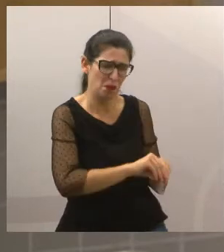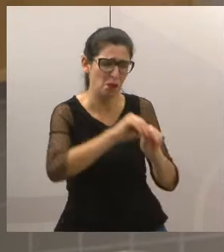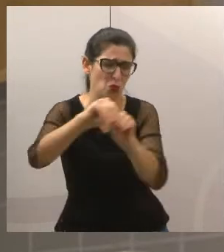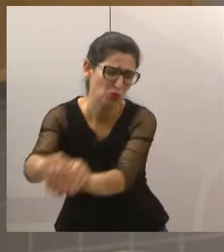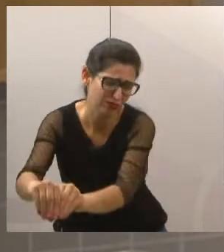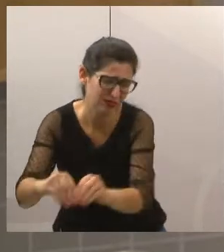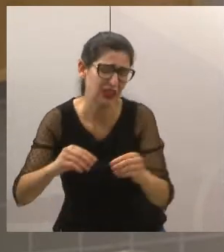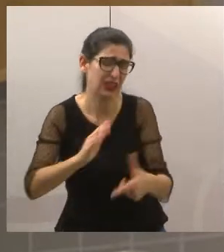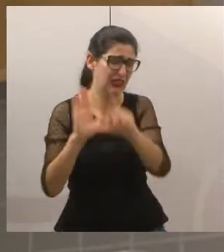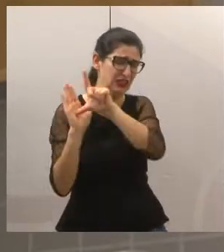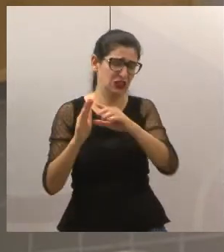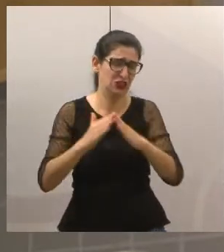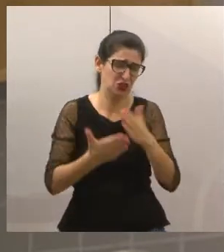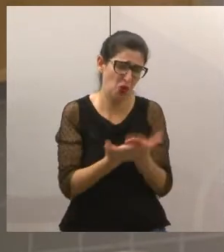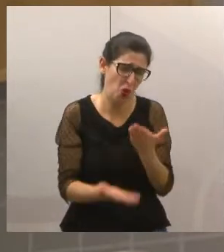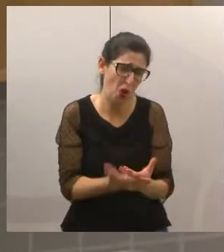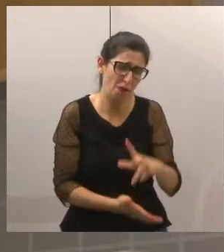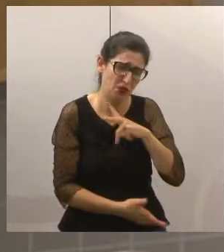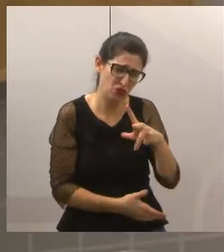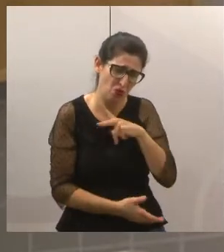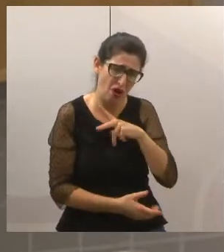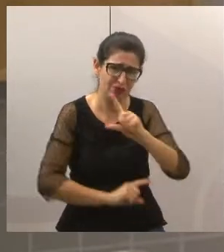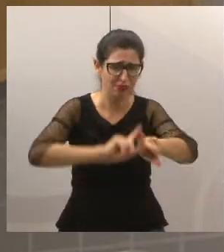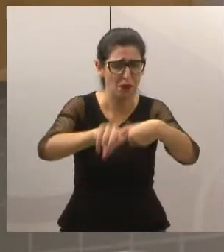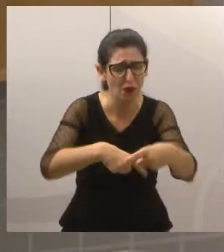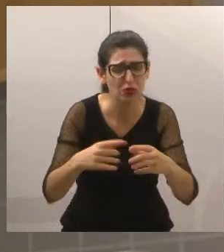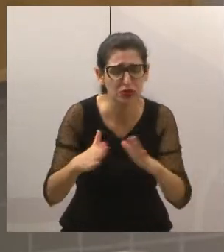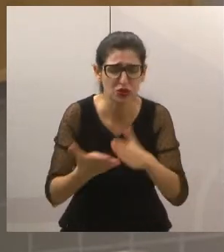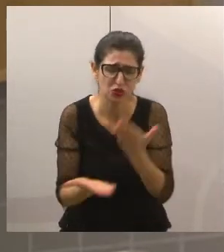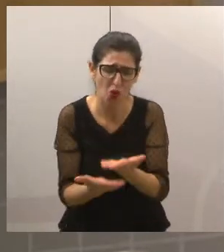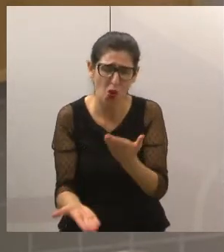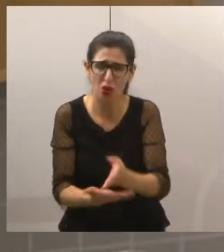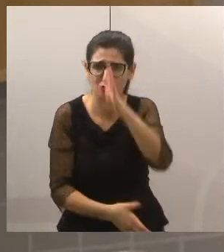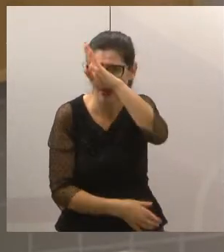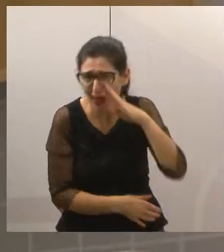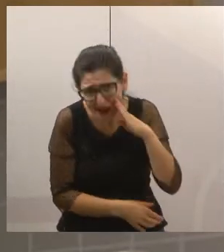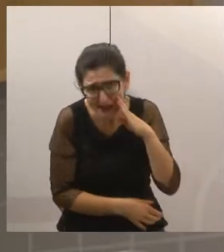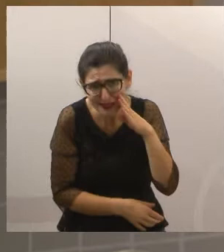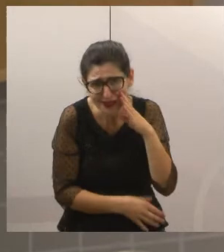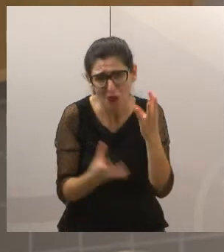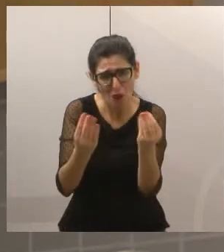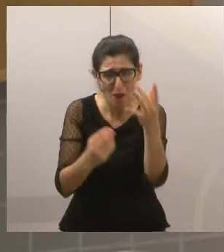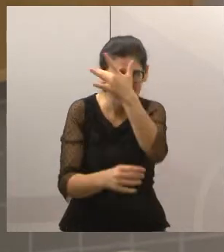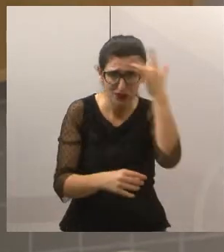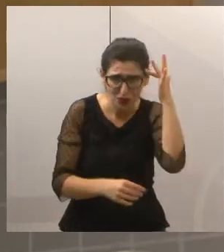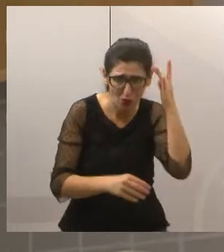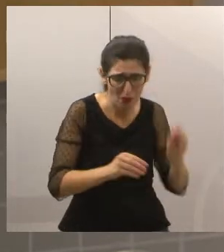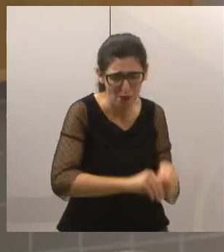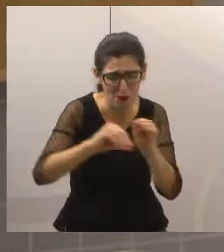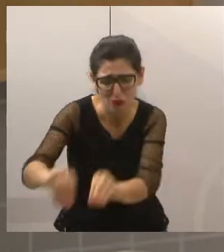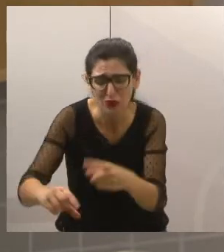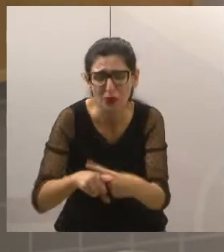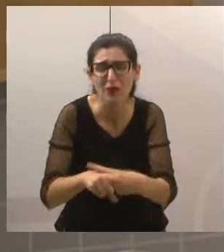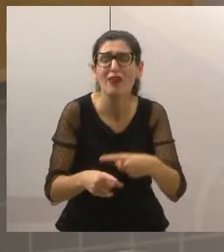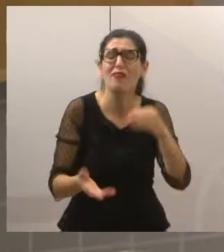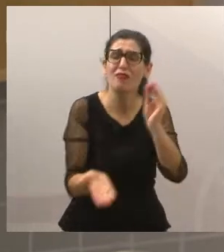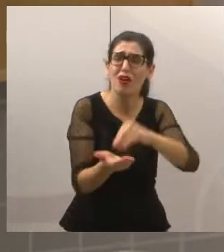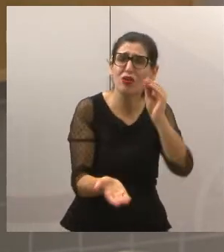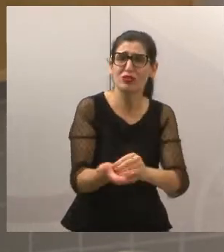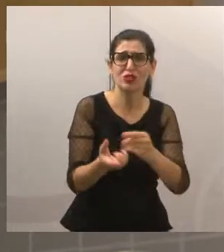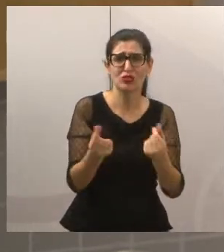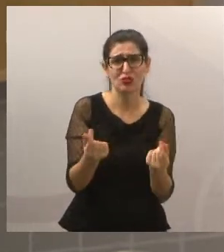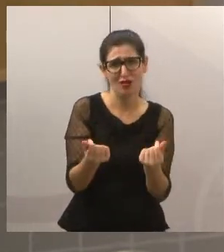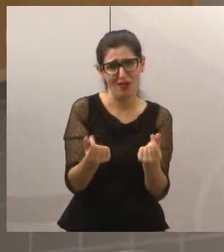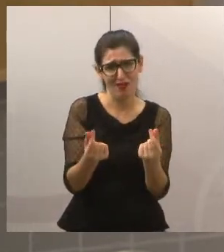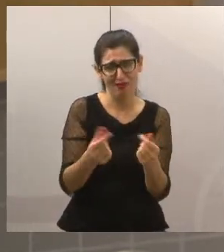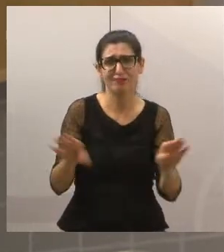de atendimentos que está crescendo anualmente na casa de 30%. Né? Então, é um volume muito, muito